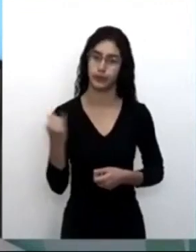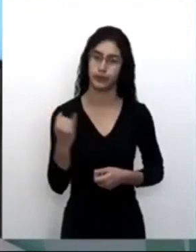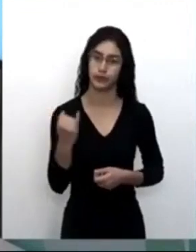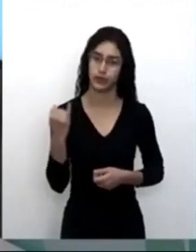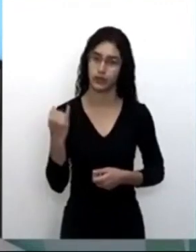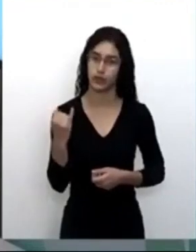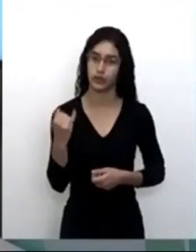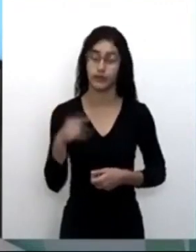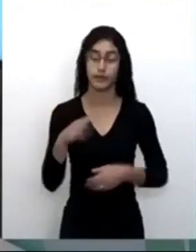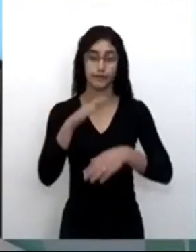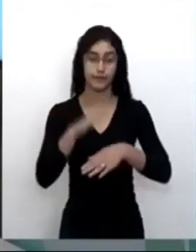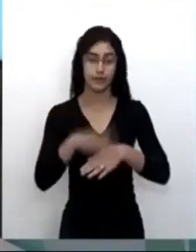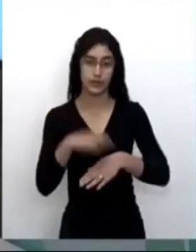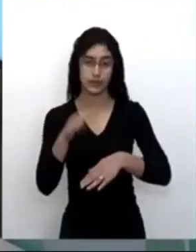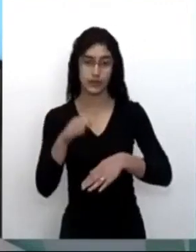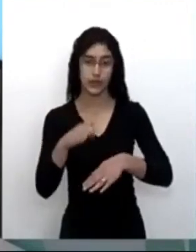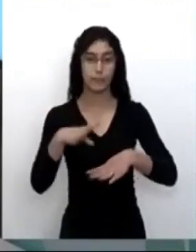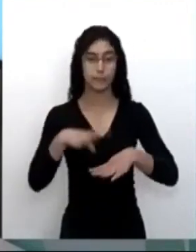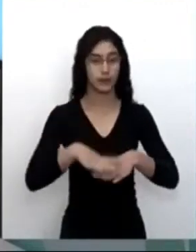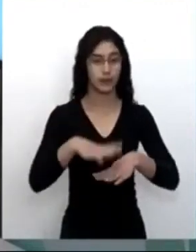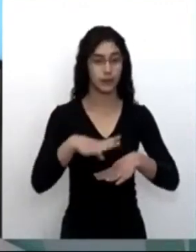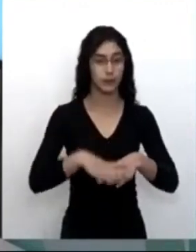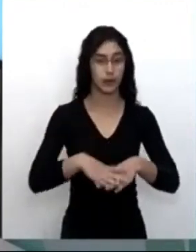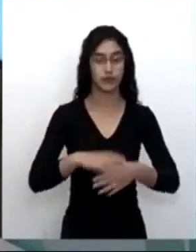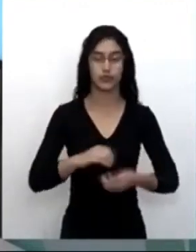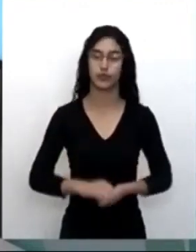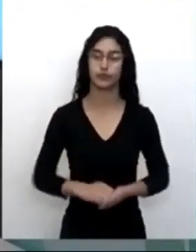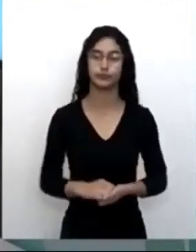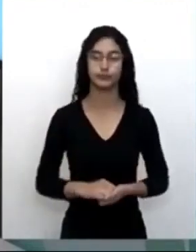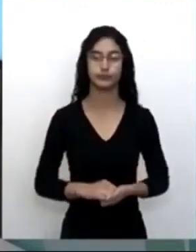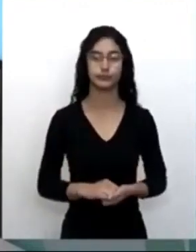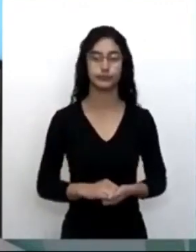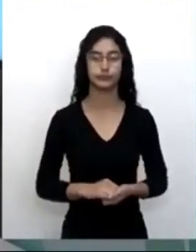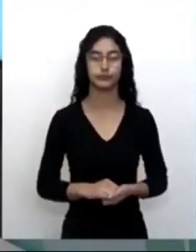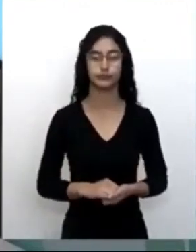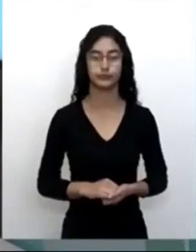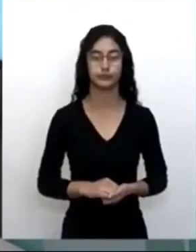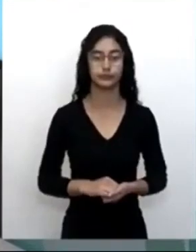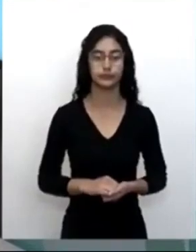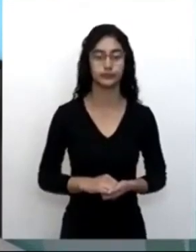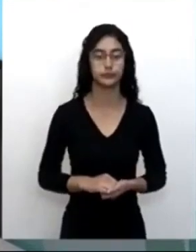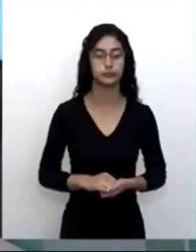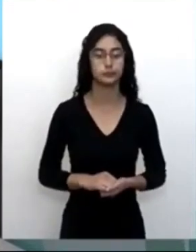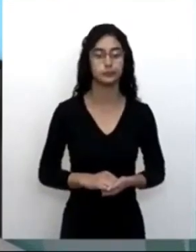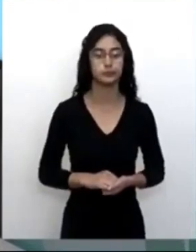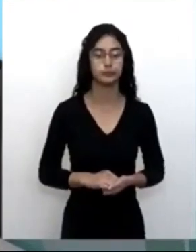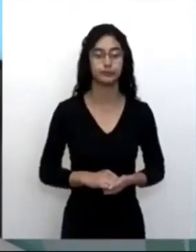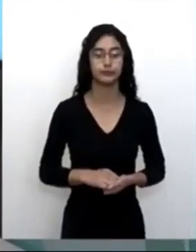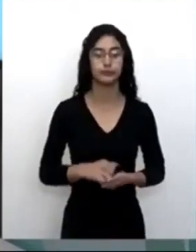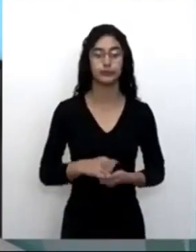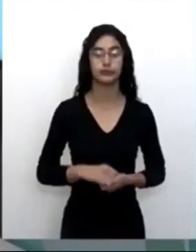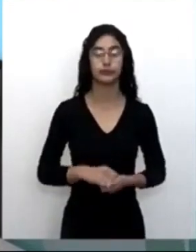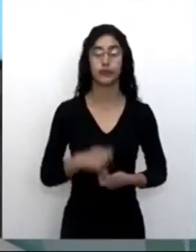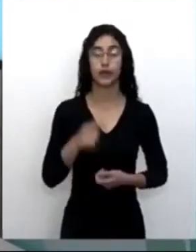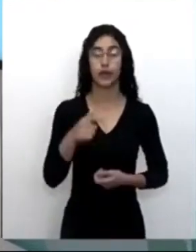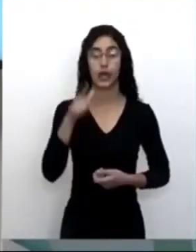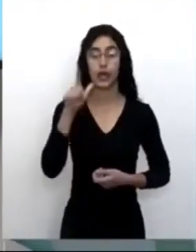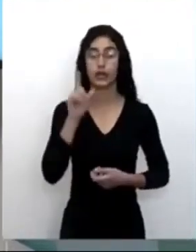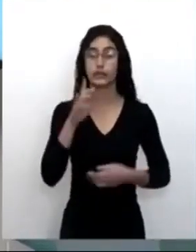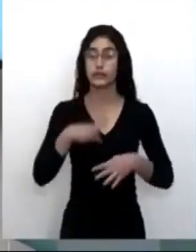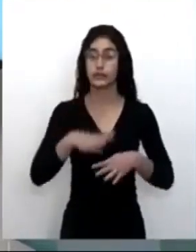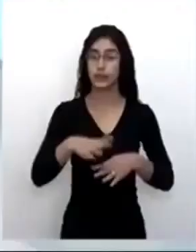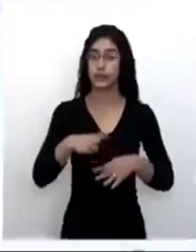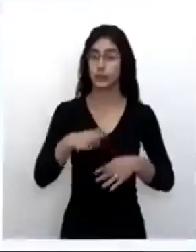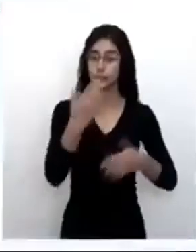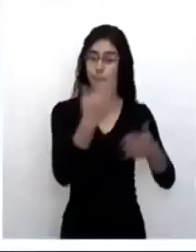também as questões matemáticas além além de outro tá bom hoje diga antes a prova também o que que você tem que fazer não é para escutar Não é